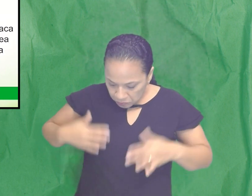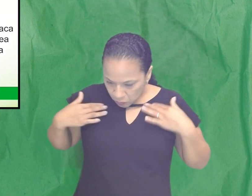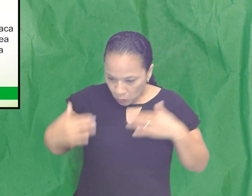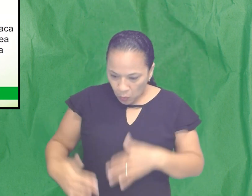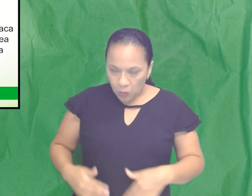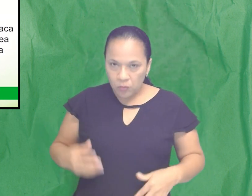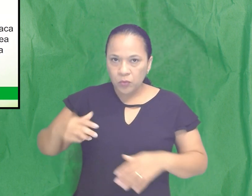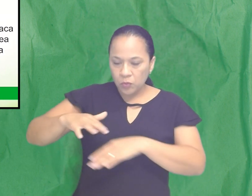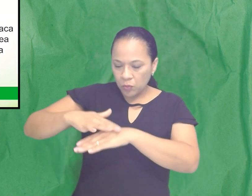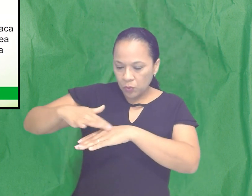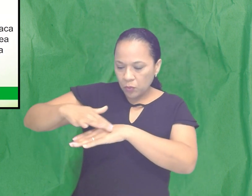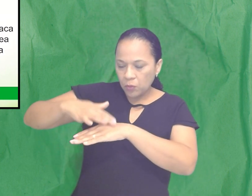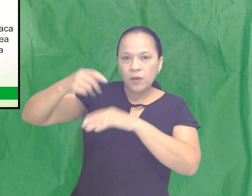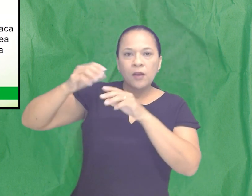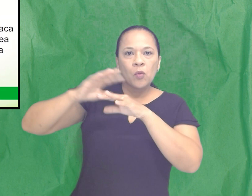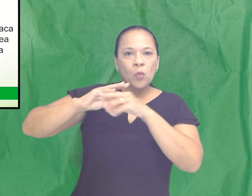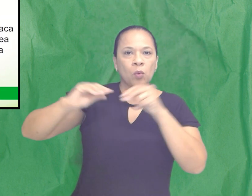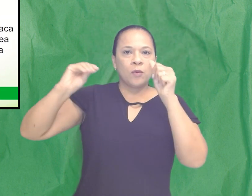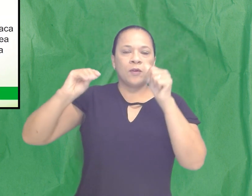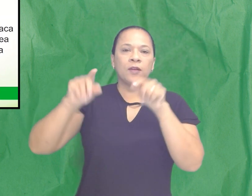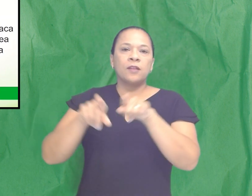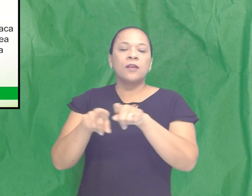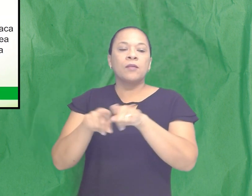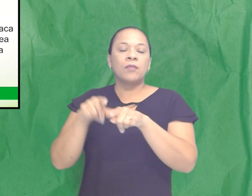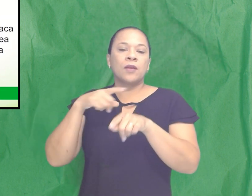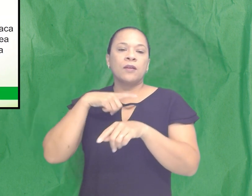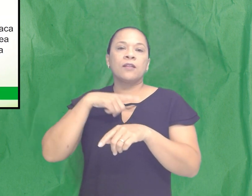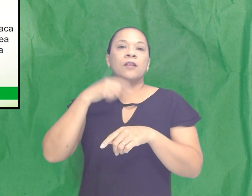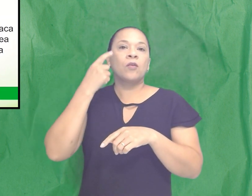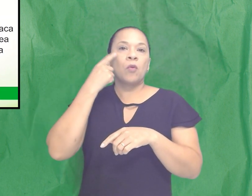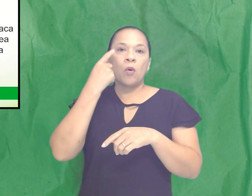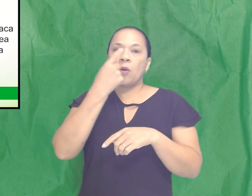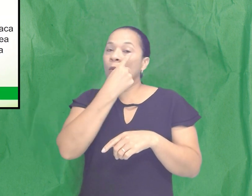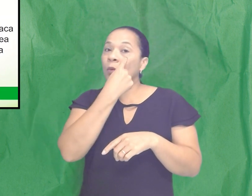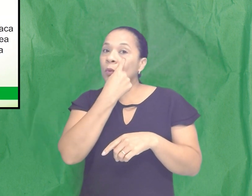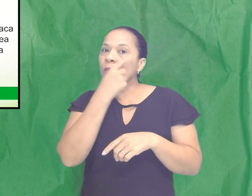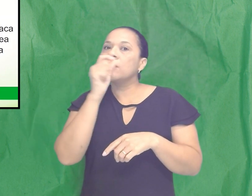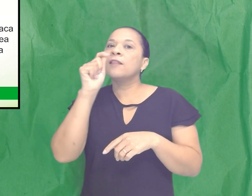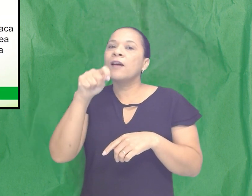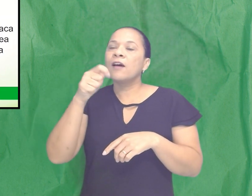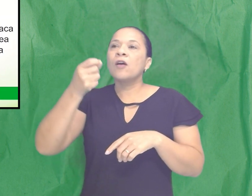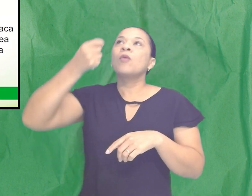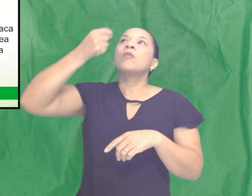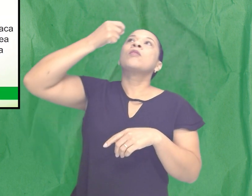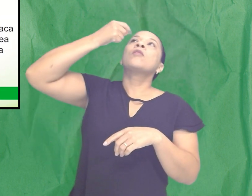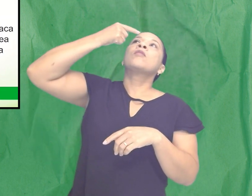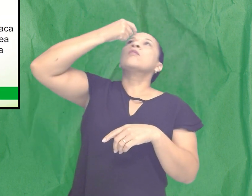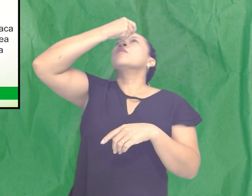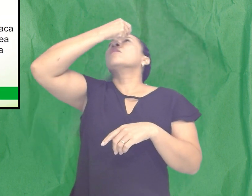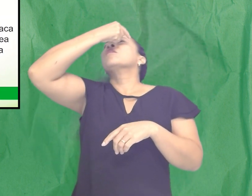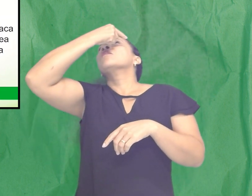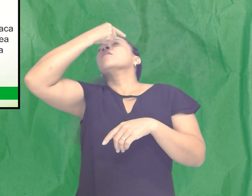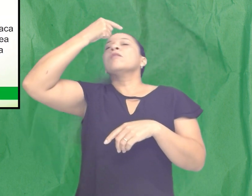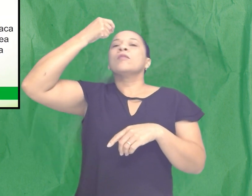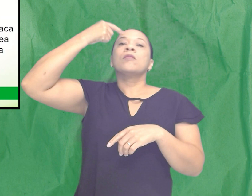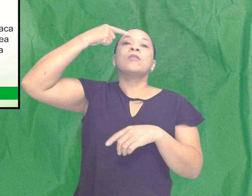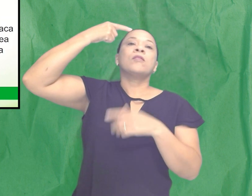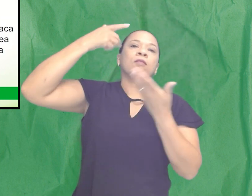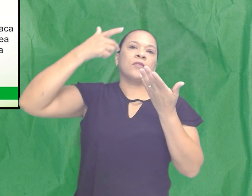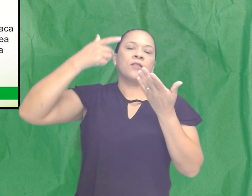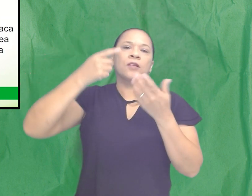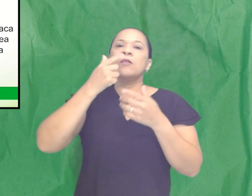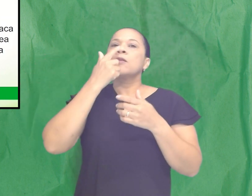Dentro na via tópica, nós temos a via ocular, no caso vai ser administrado um colírio, a via